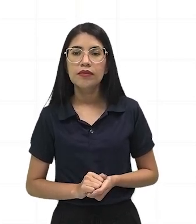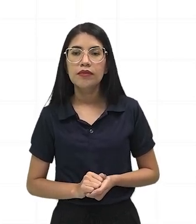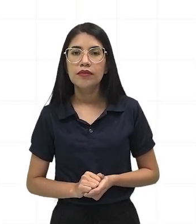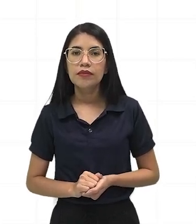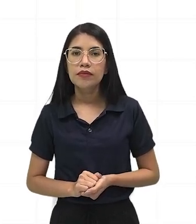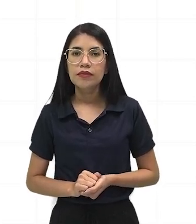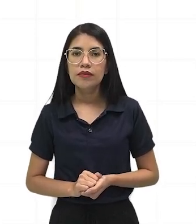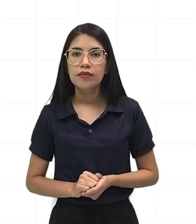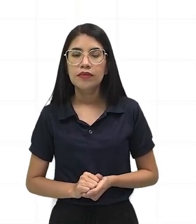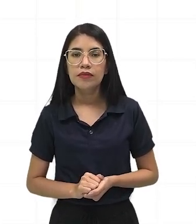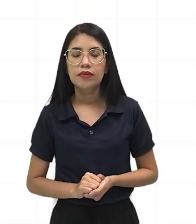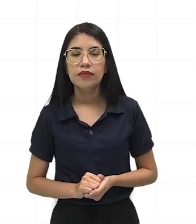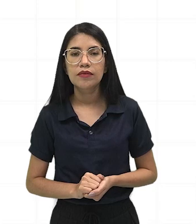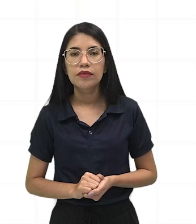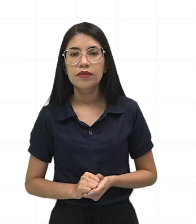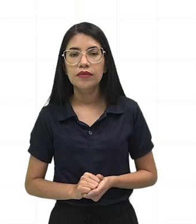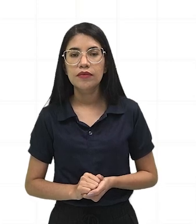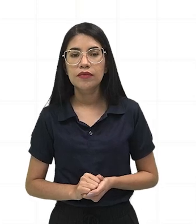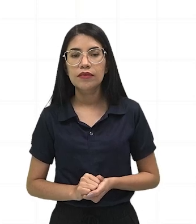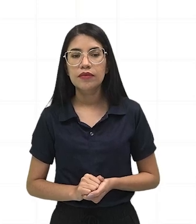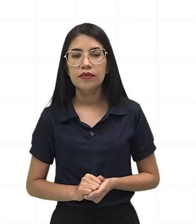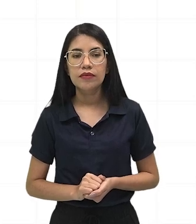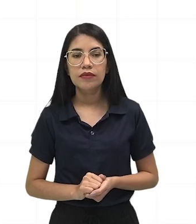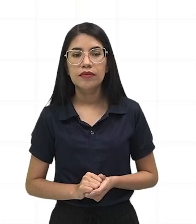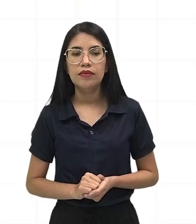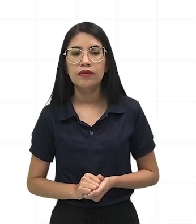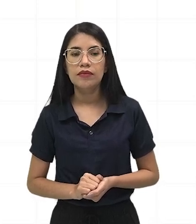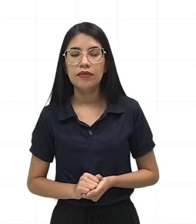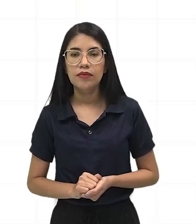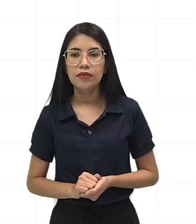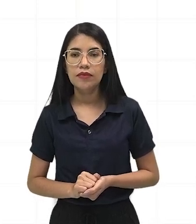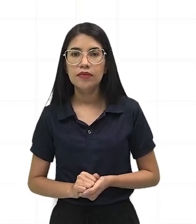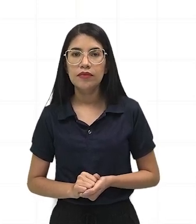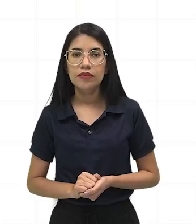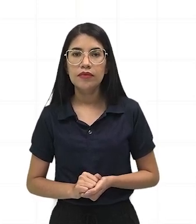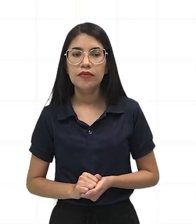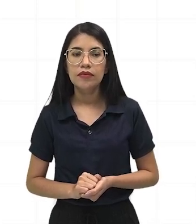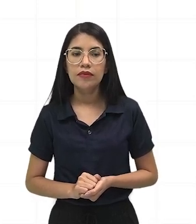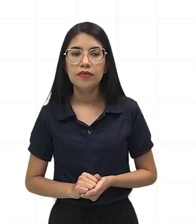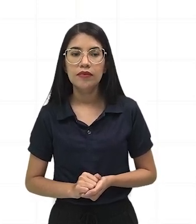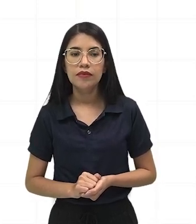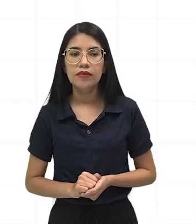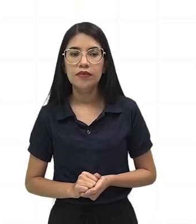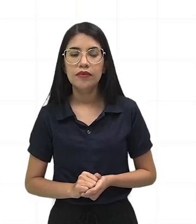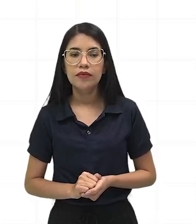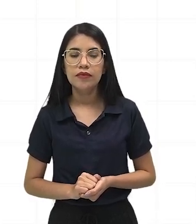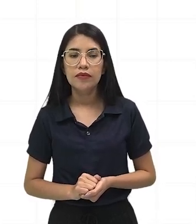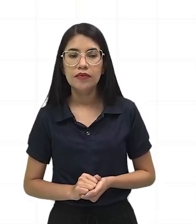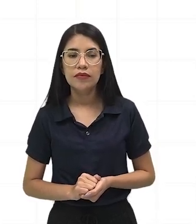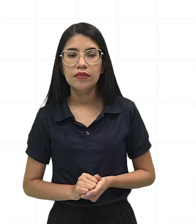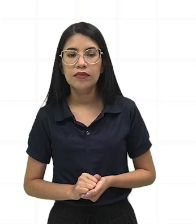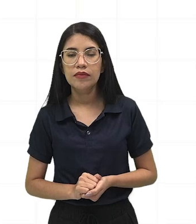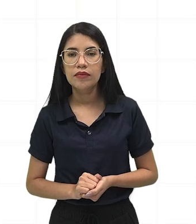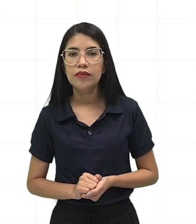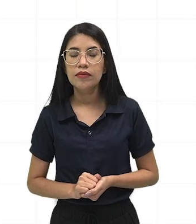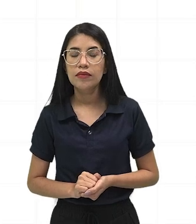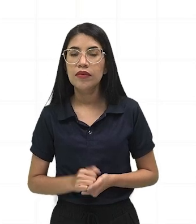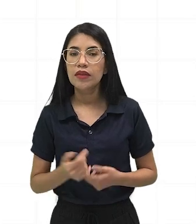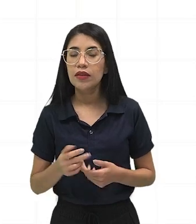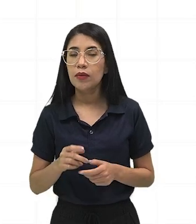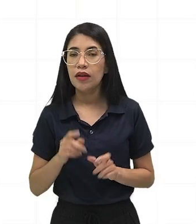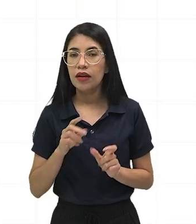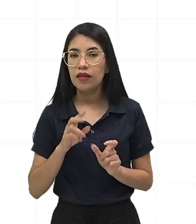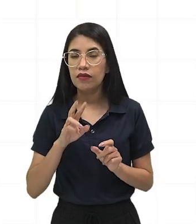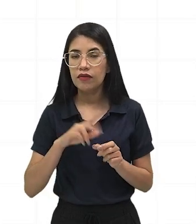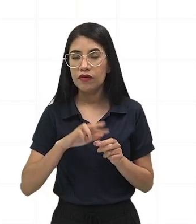de proporcionalidade. Tá bom? Então tem 30. Então o que vai acontecer? Quem são as